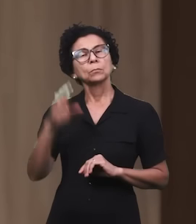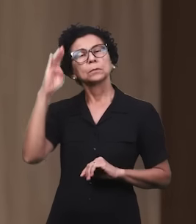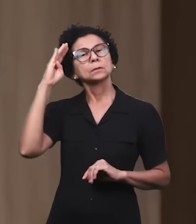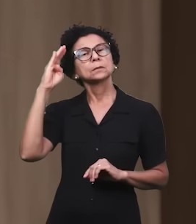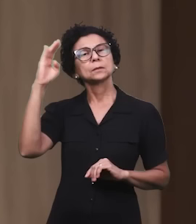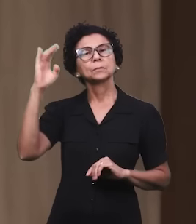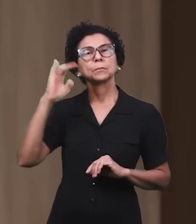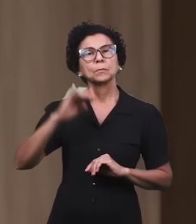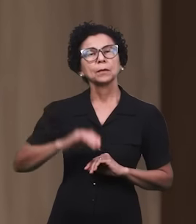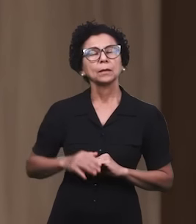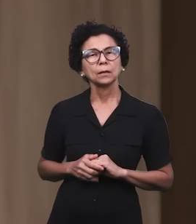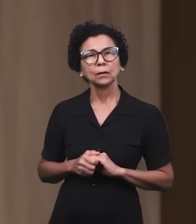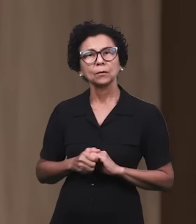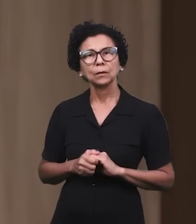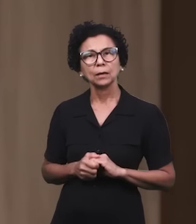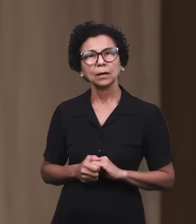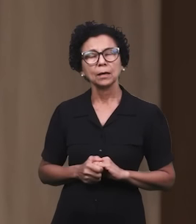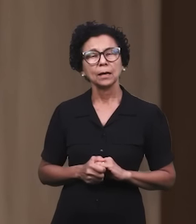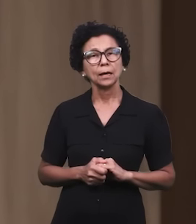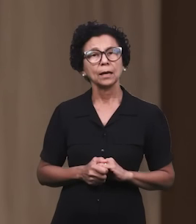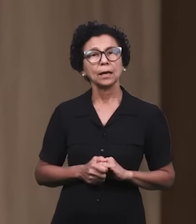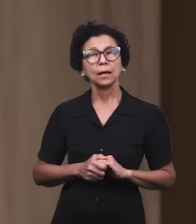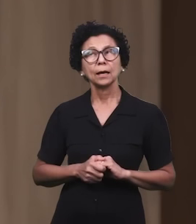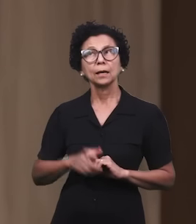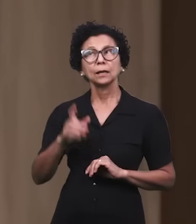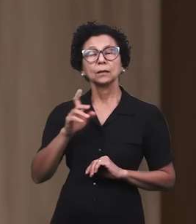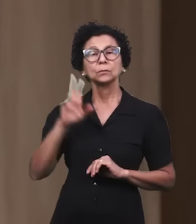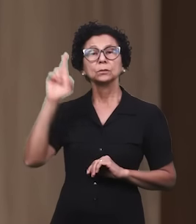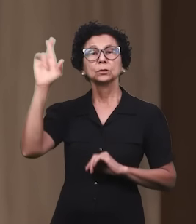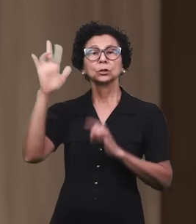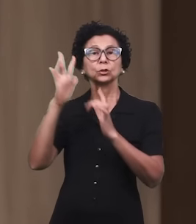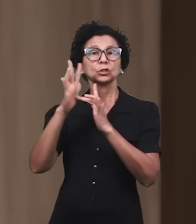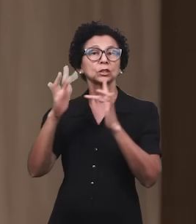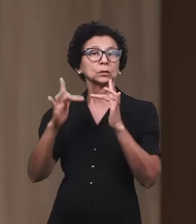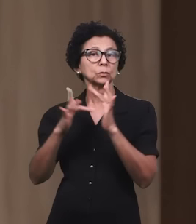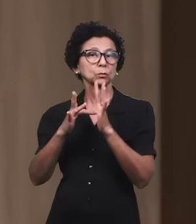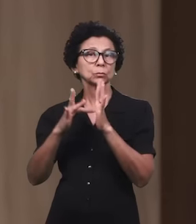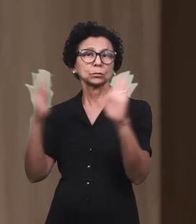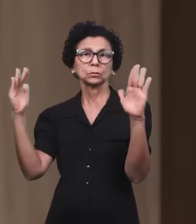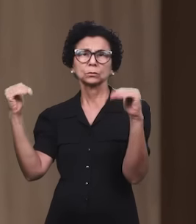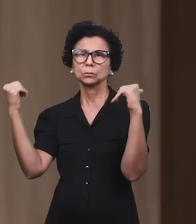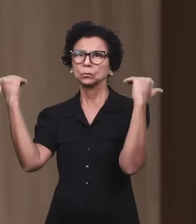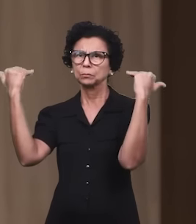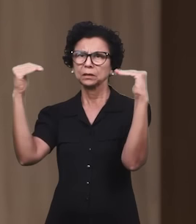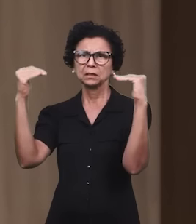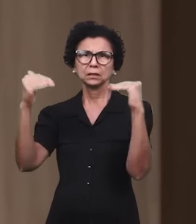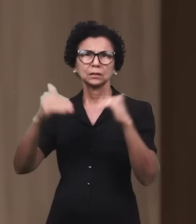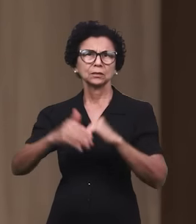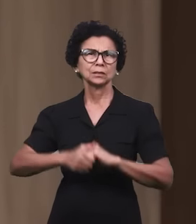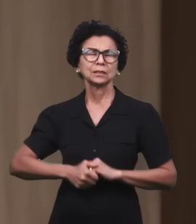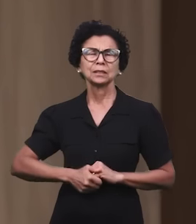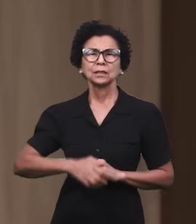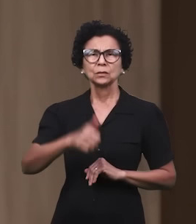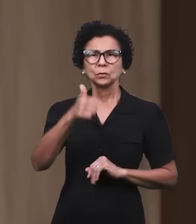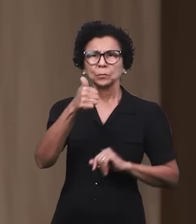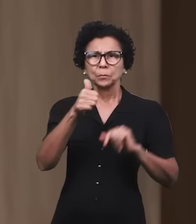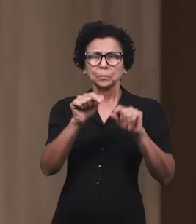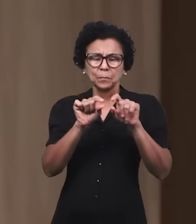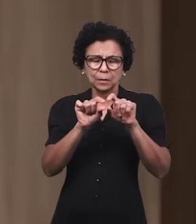fundamental atestar a divindade de Jesus. Desde o primeiro